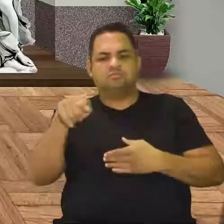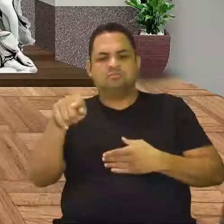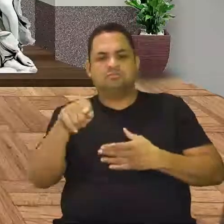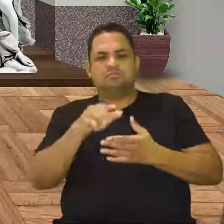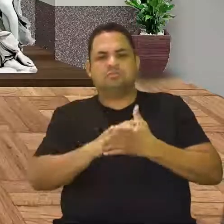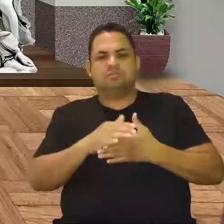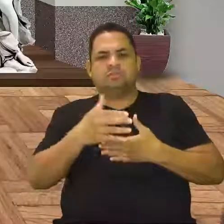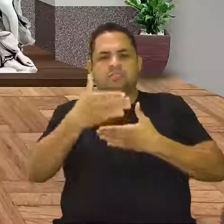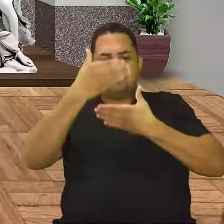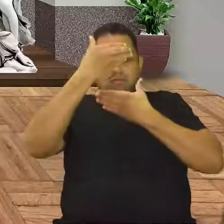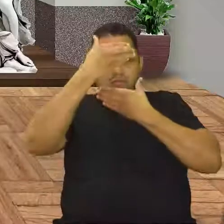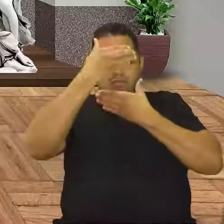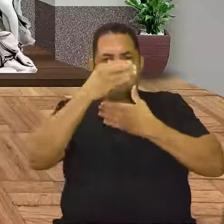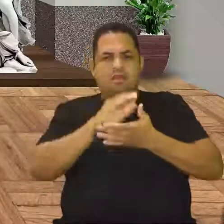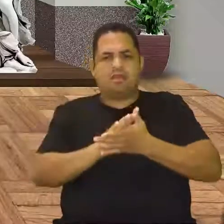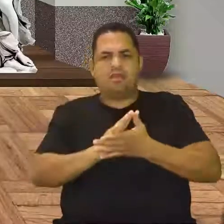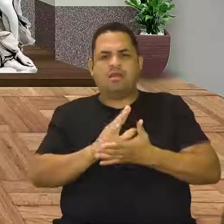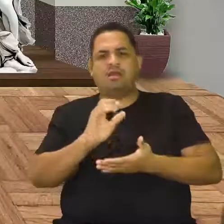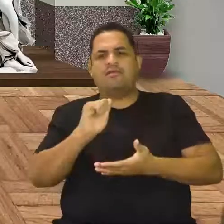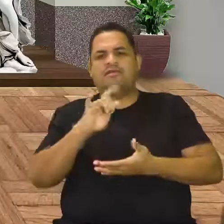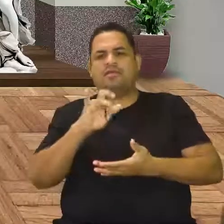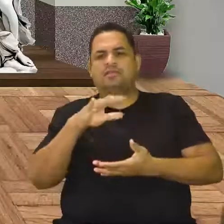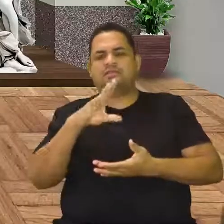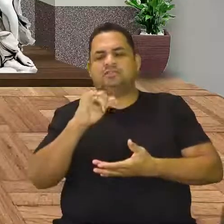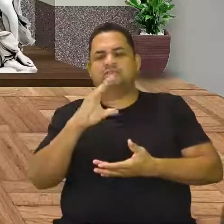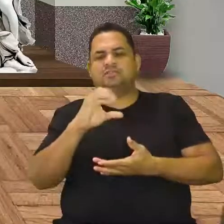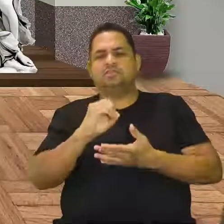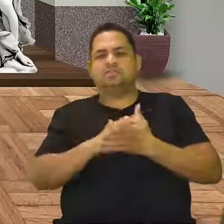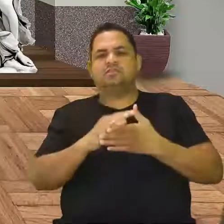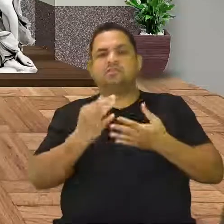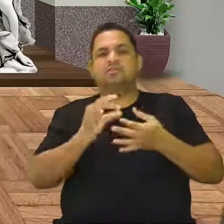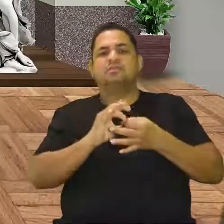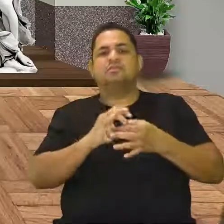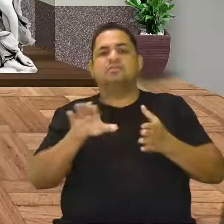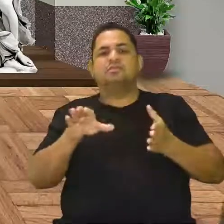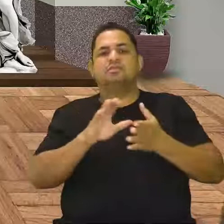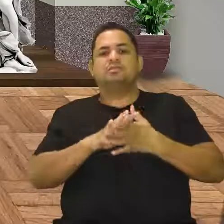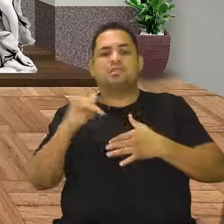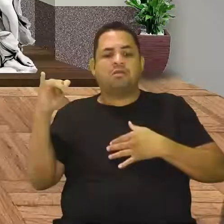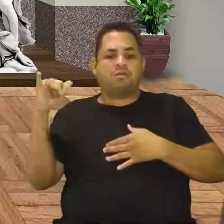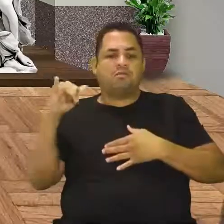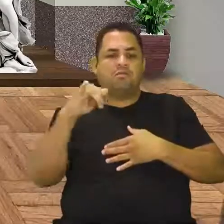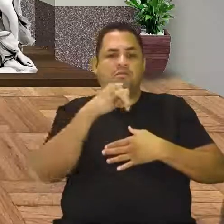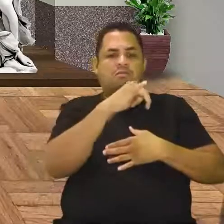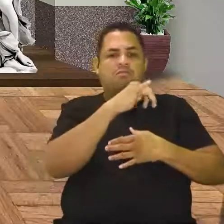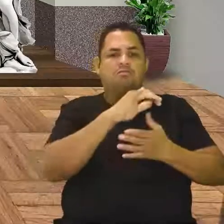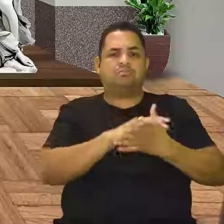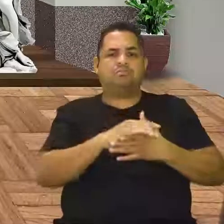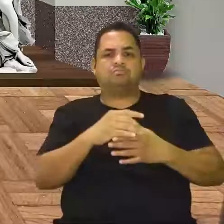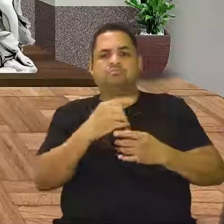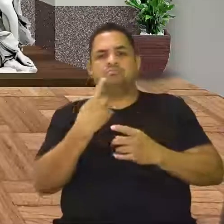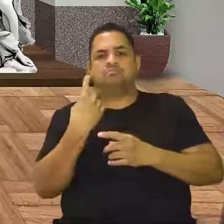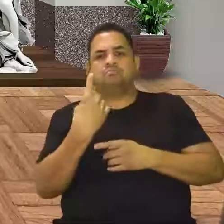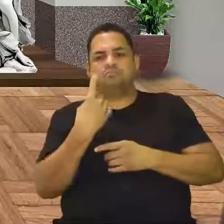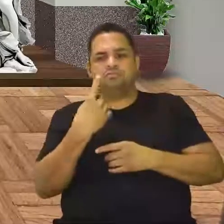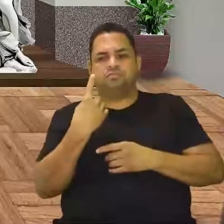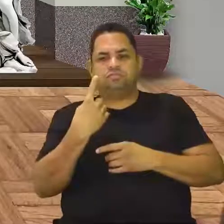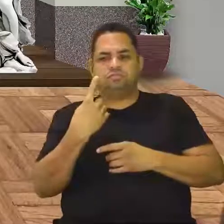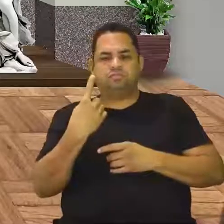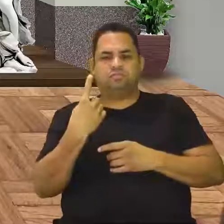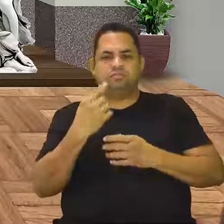do Afeganistão mas deixaram para trás algumas aeronaves helicópteros aviões